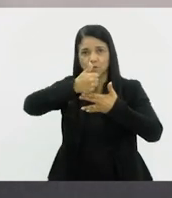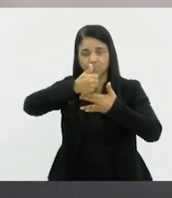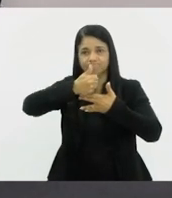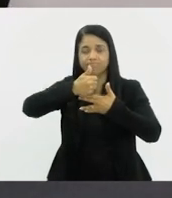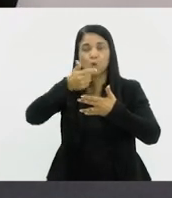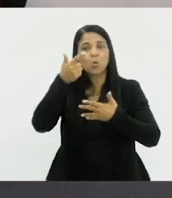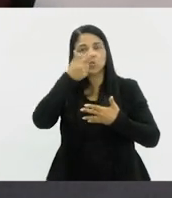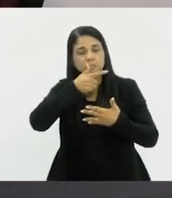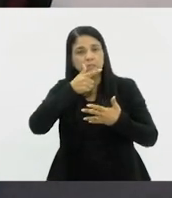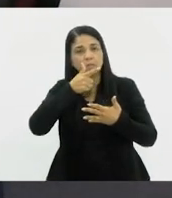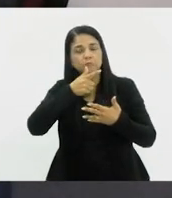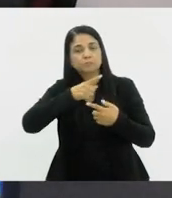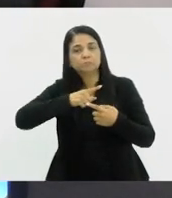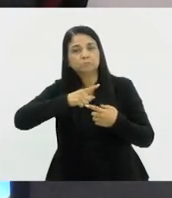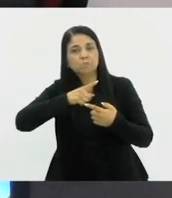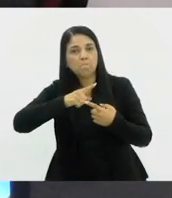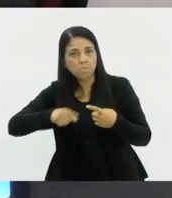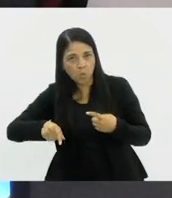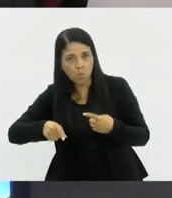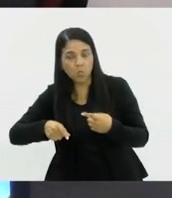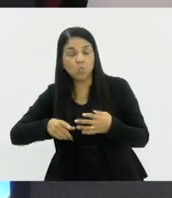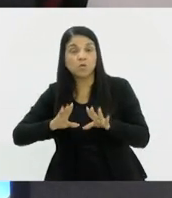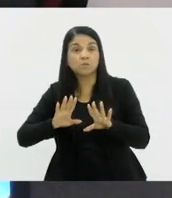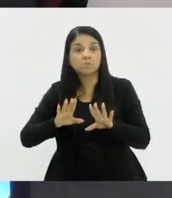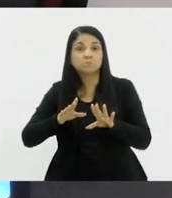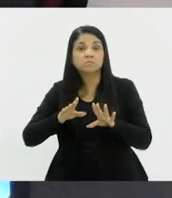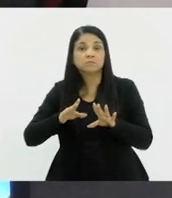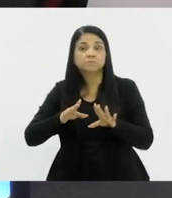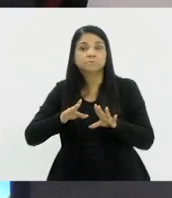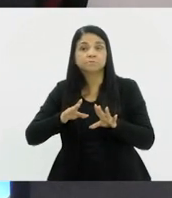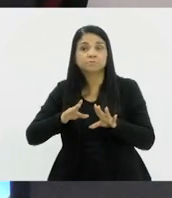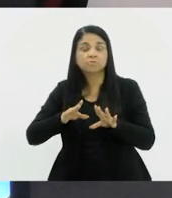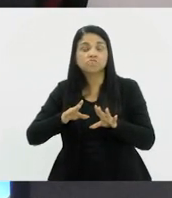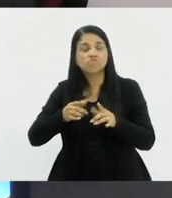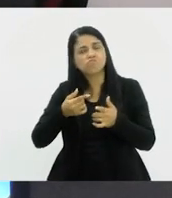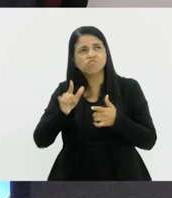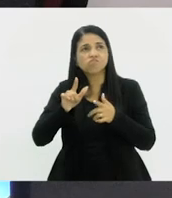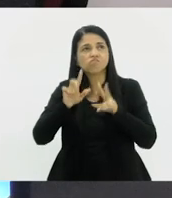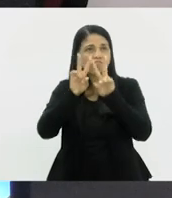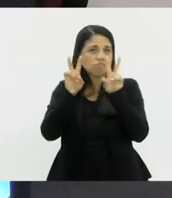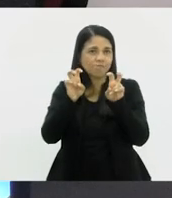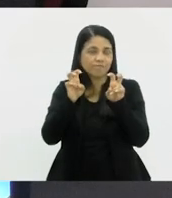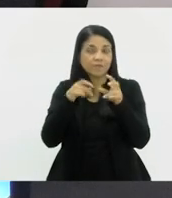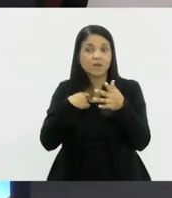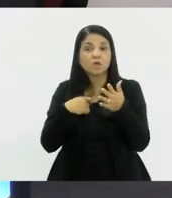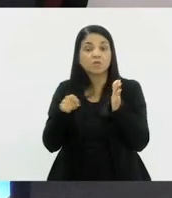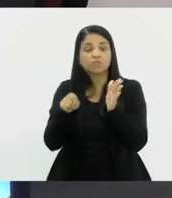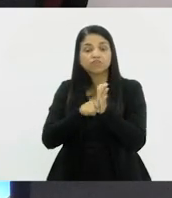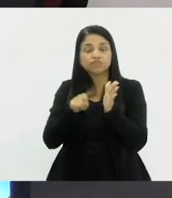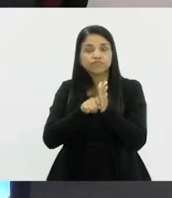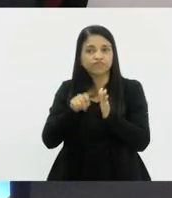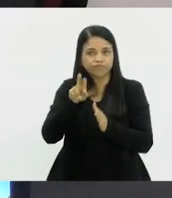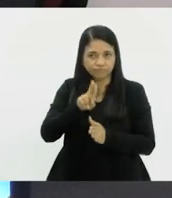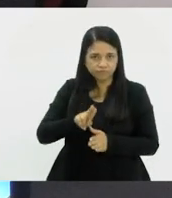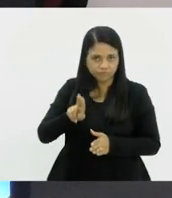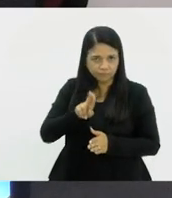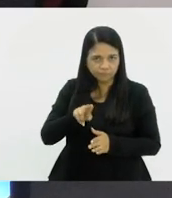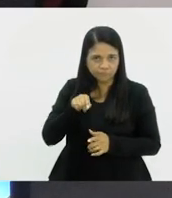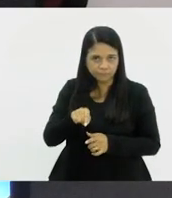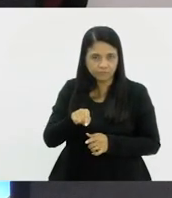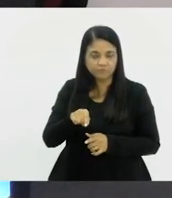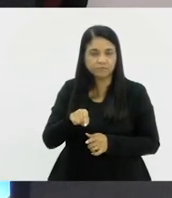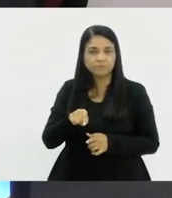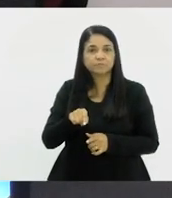derrubar mas não era sobre esse assunto era sobre eh consumo né que